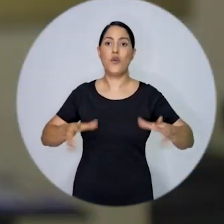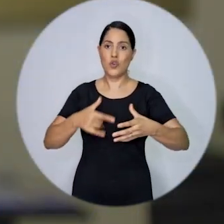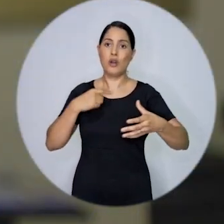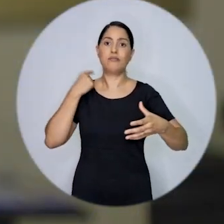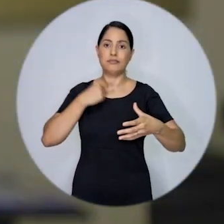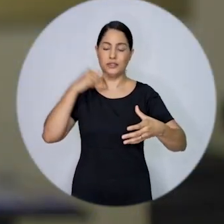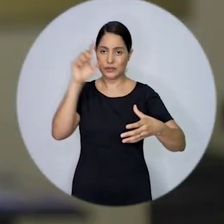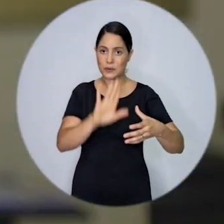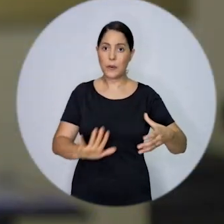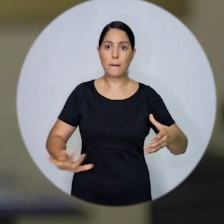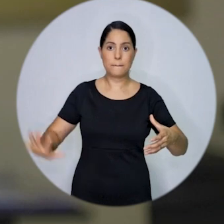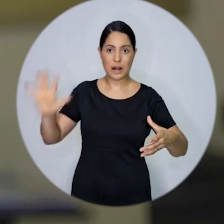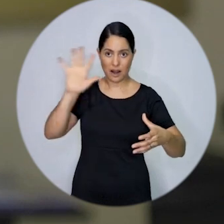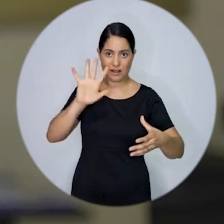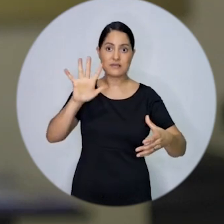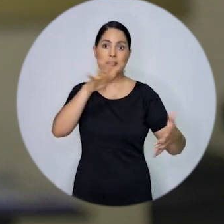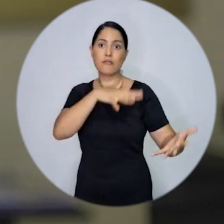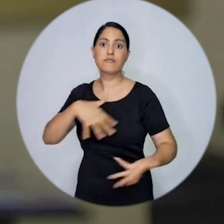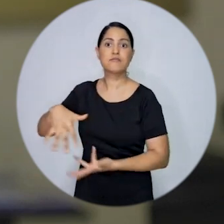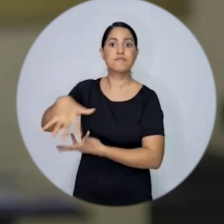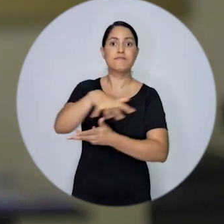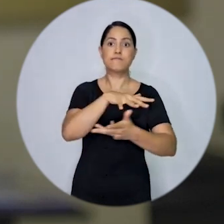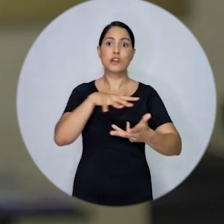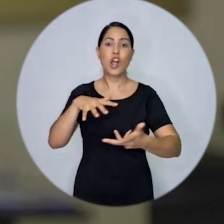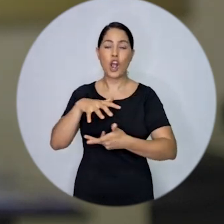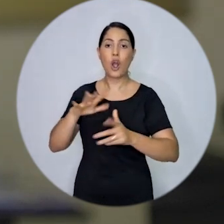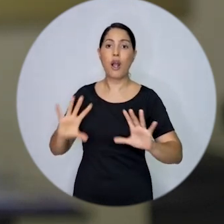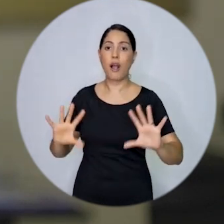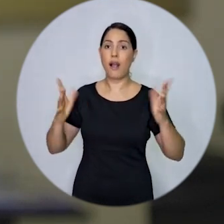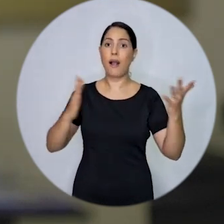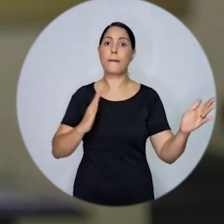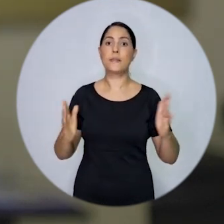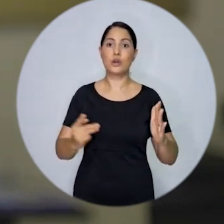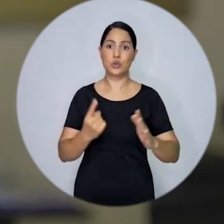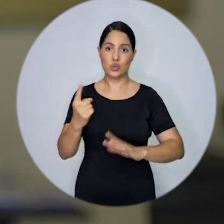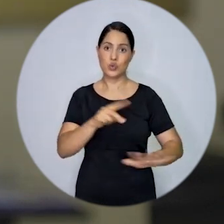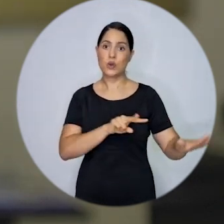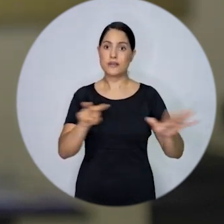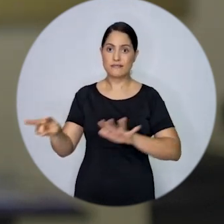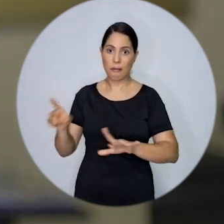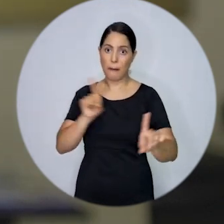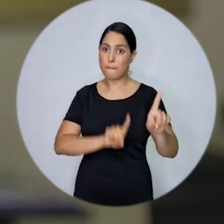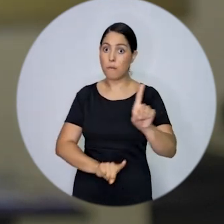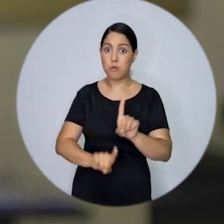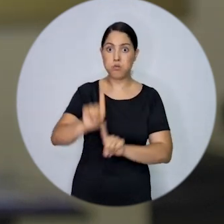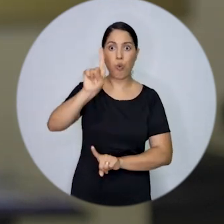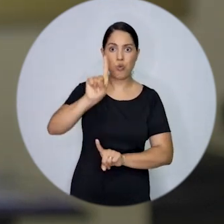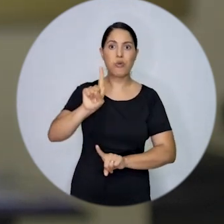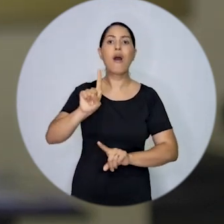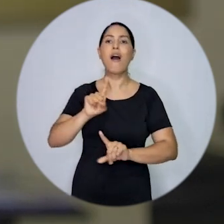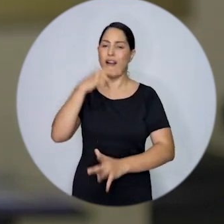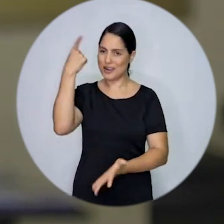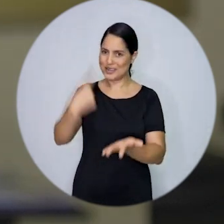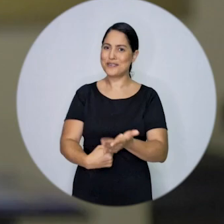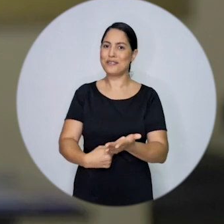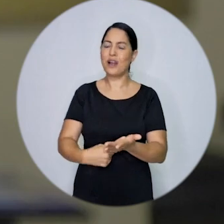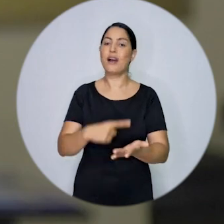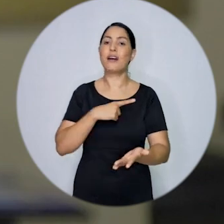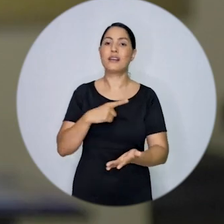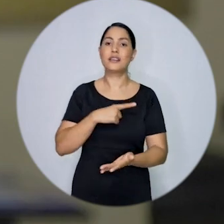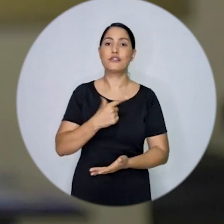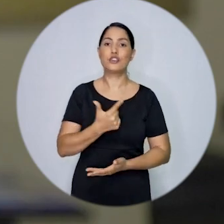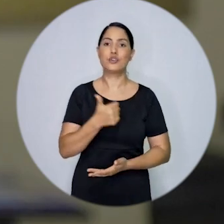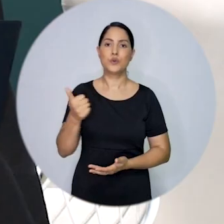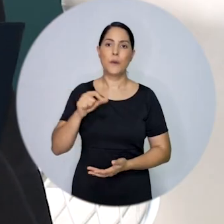da Advocacia Brasileira como o maior congresso da área jurídica em uma semana. O evento reuniu